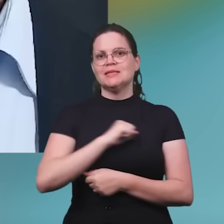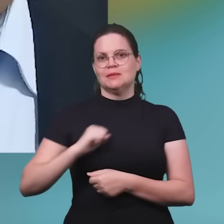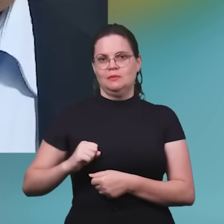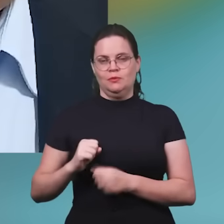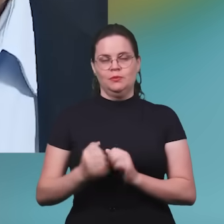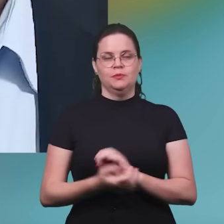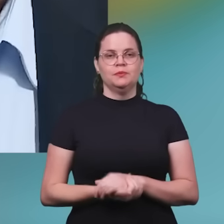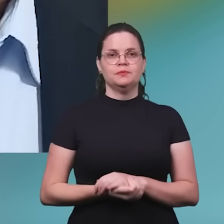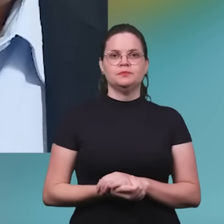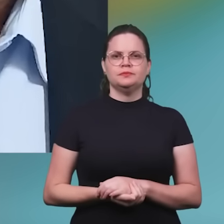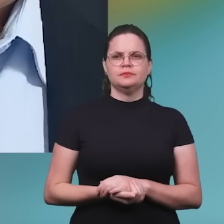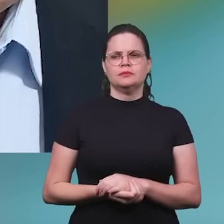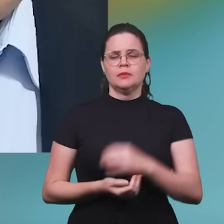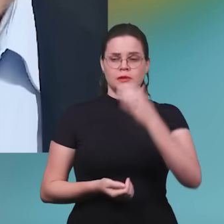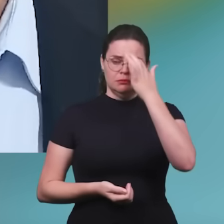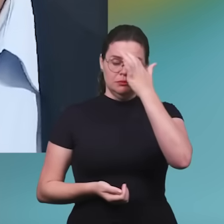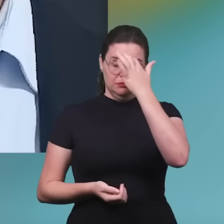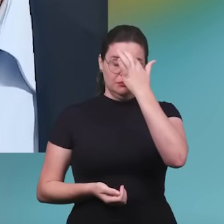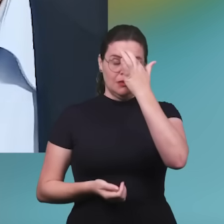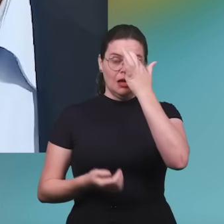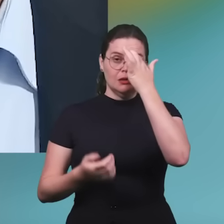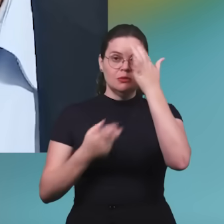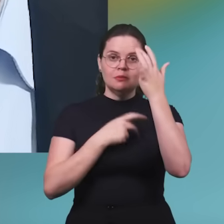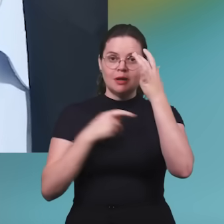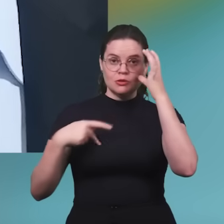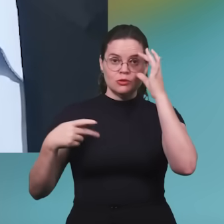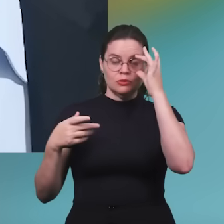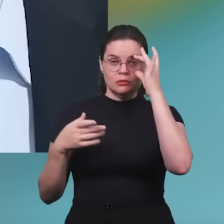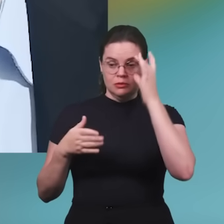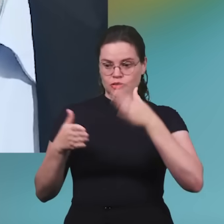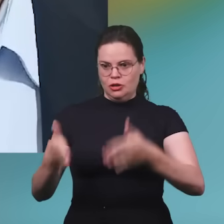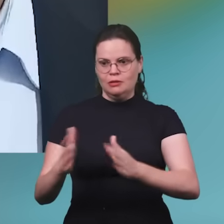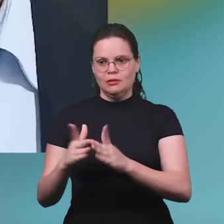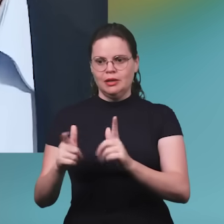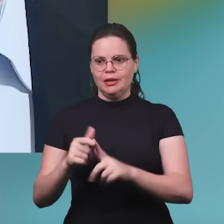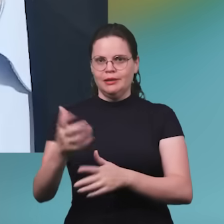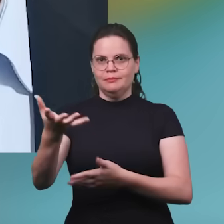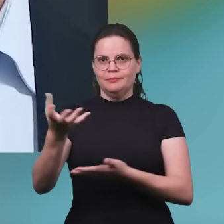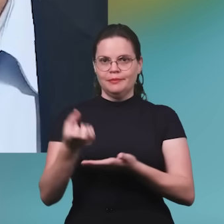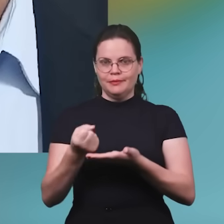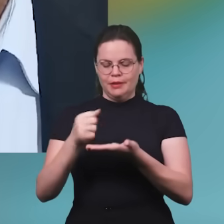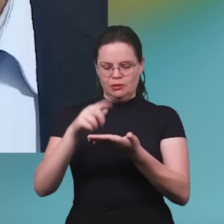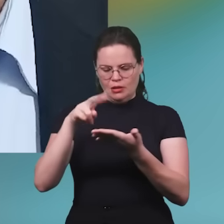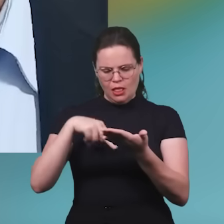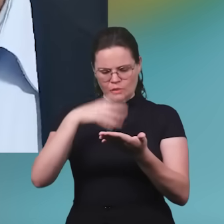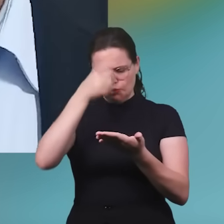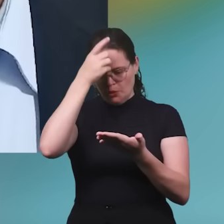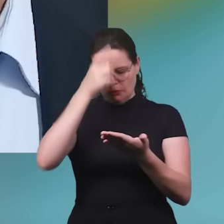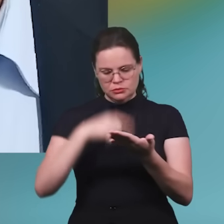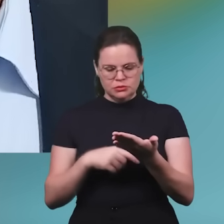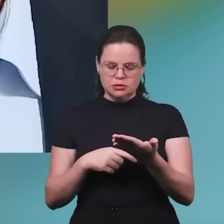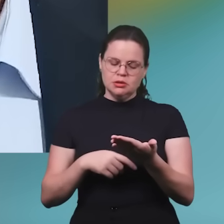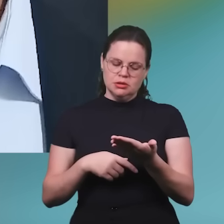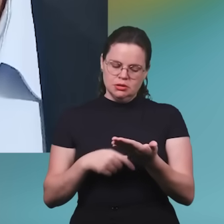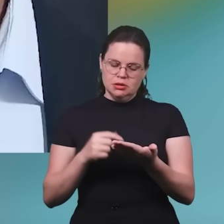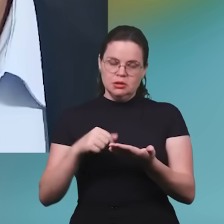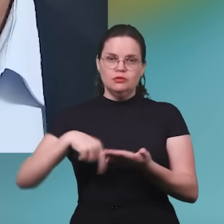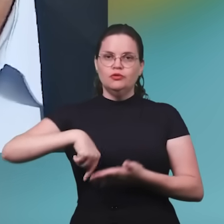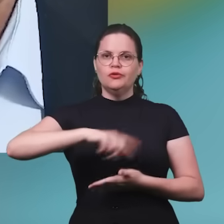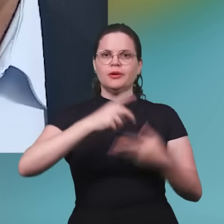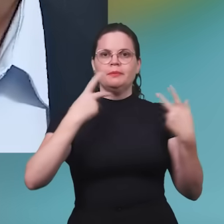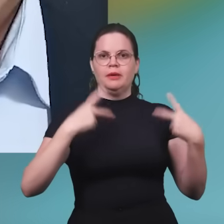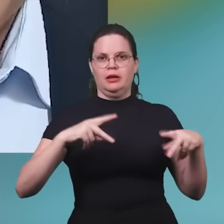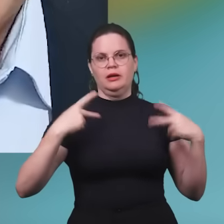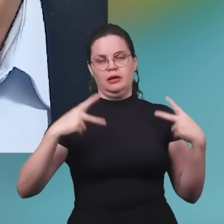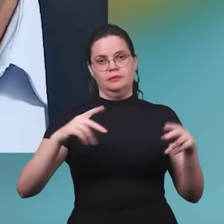E de fato, o pastor pegou o dom e foi pregar. E ele pregou sobre